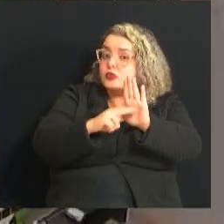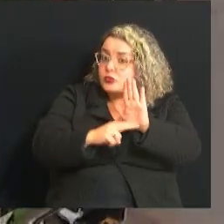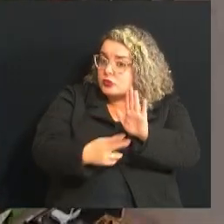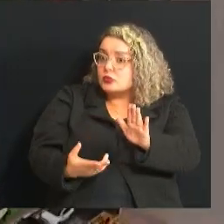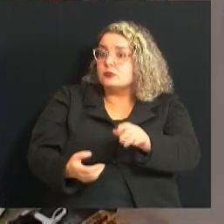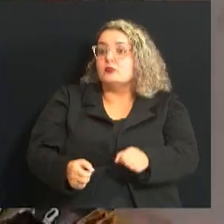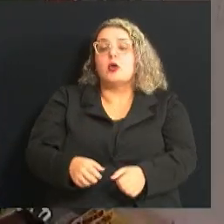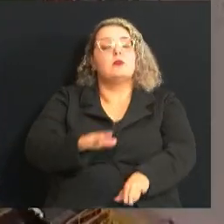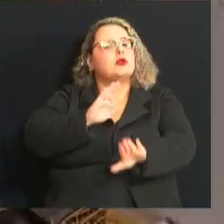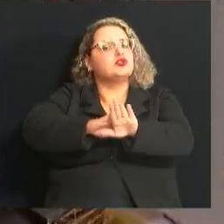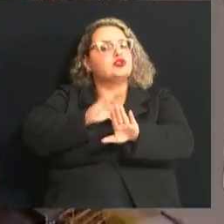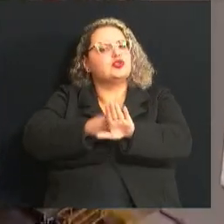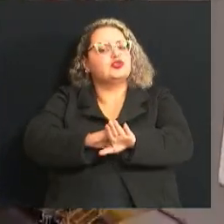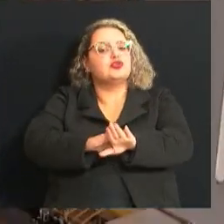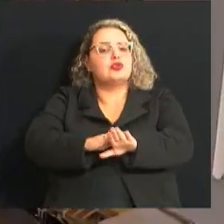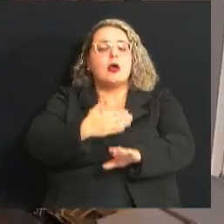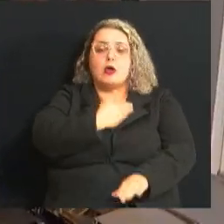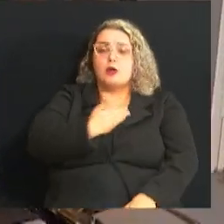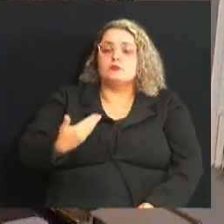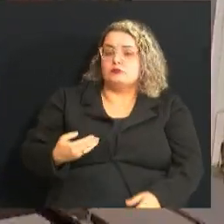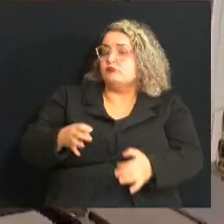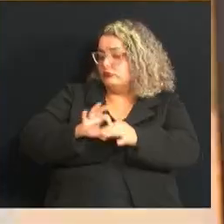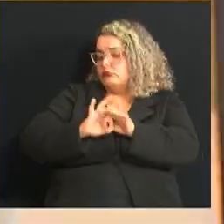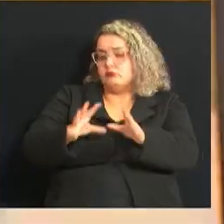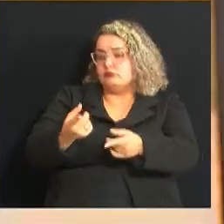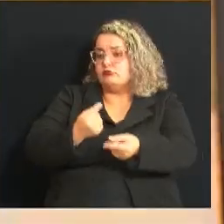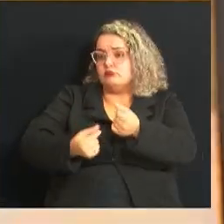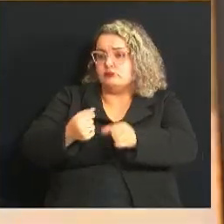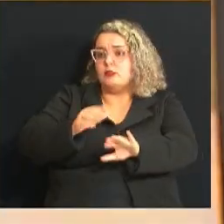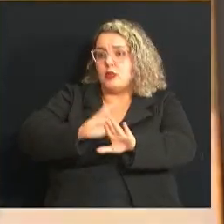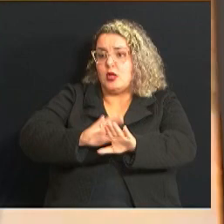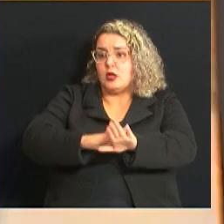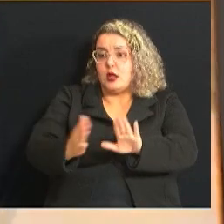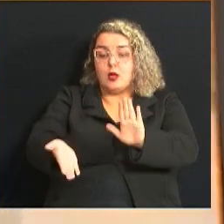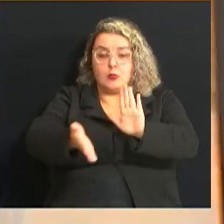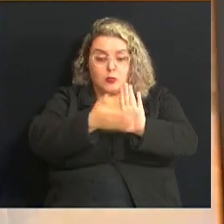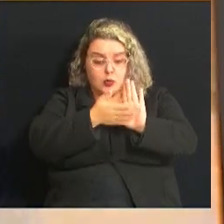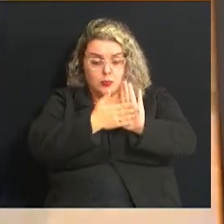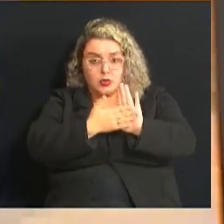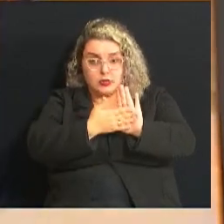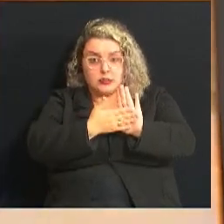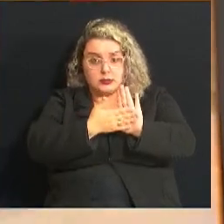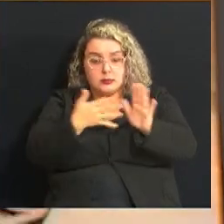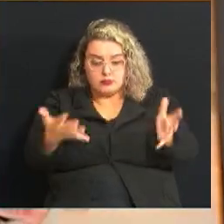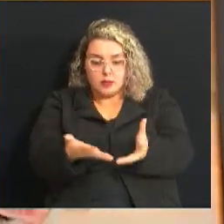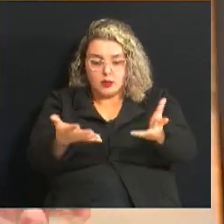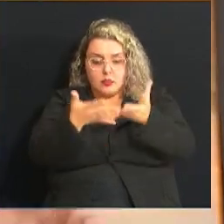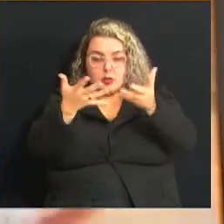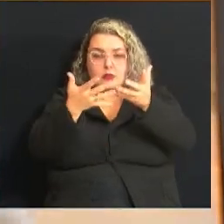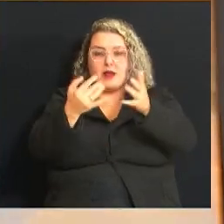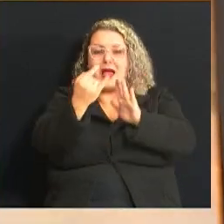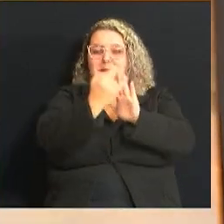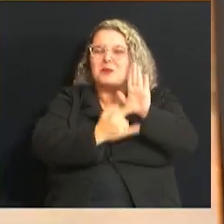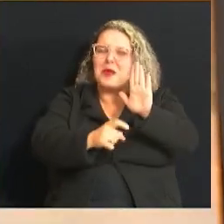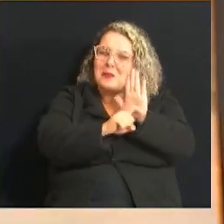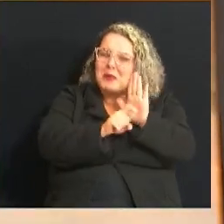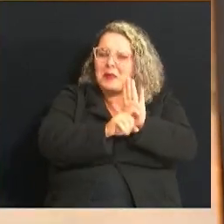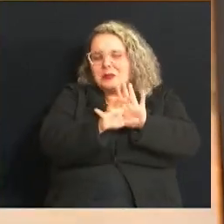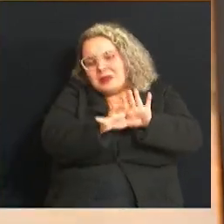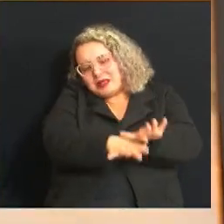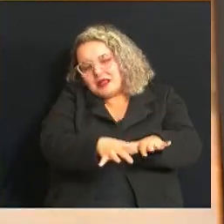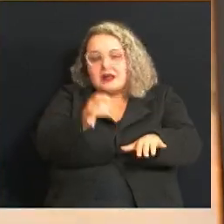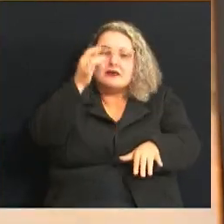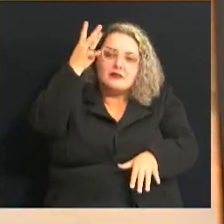de atos públicos de liberação da atividade econômica. A proposta prevê promover a desburocratização e facilitar